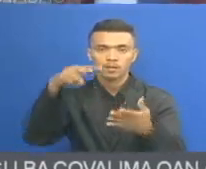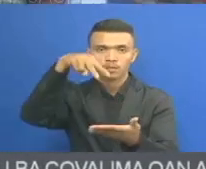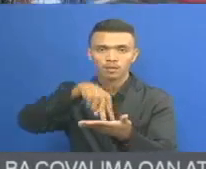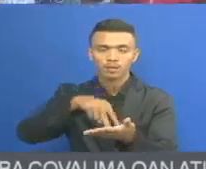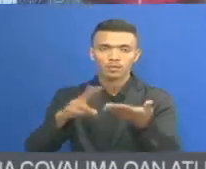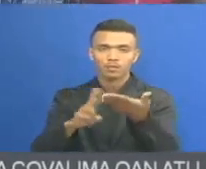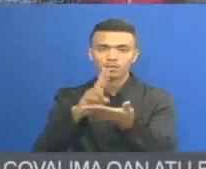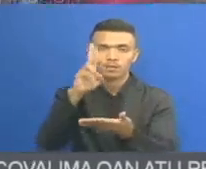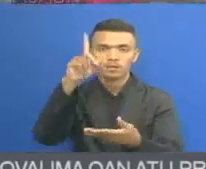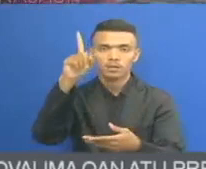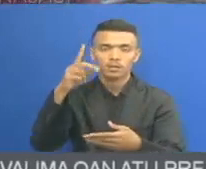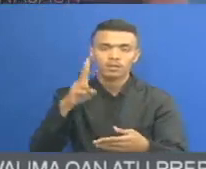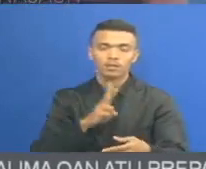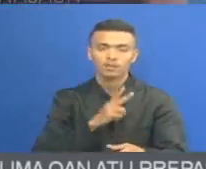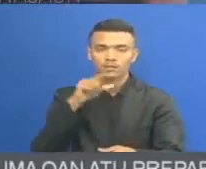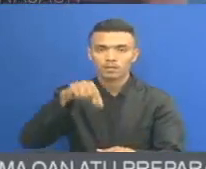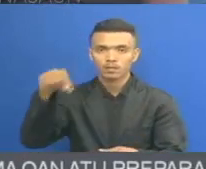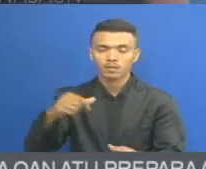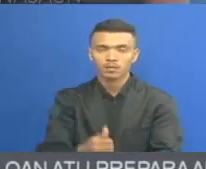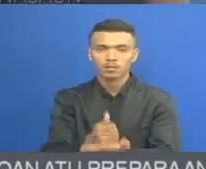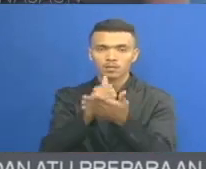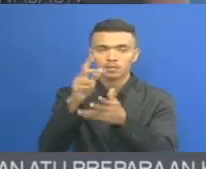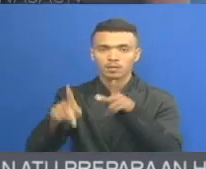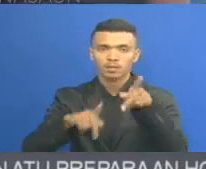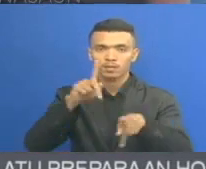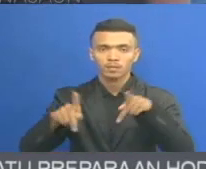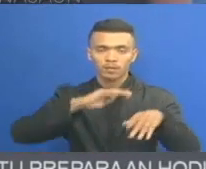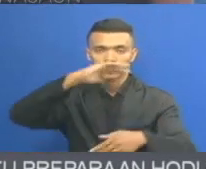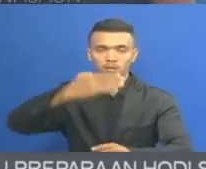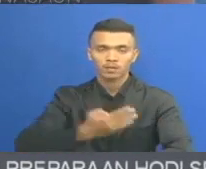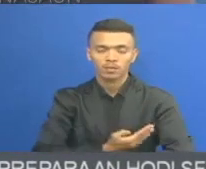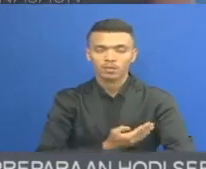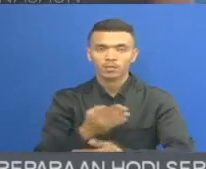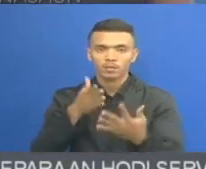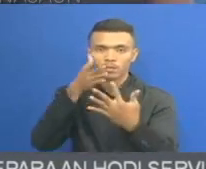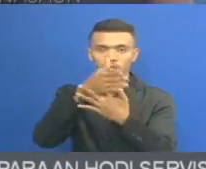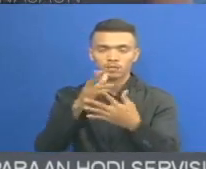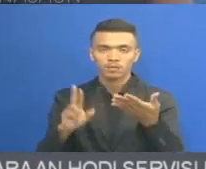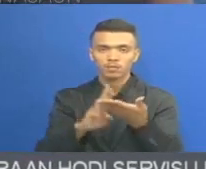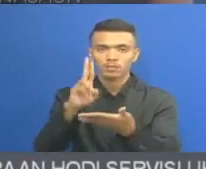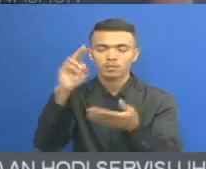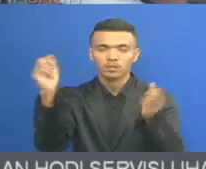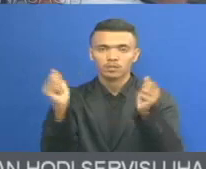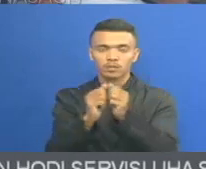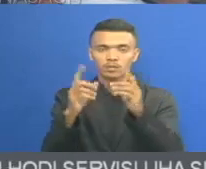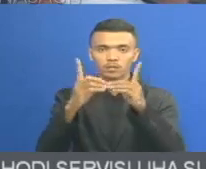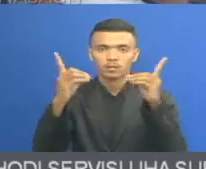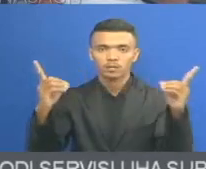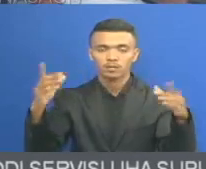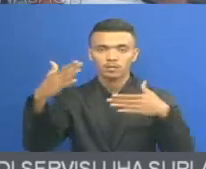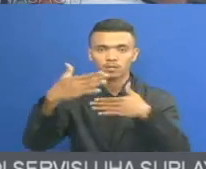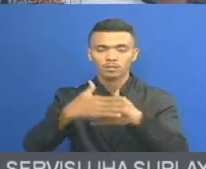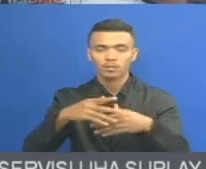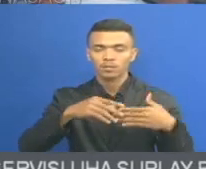Universidade Ida Ihevikeke, hodi bele facilita povo neon Sira acesso ba ensino superior ho distância basic.